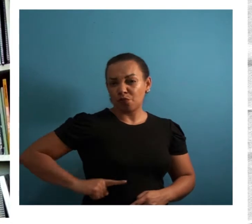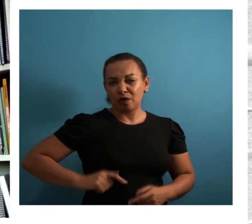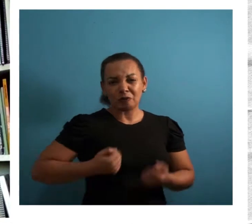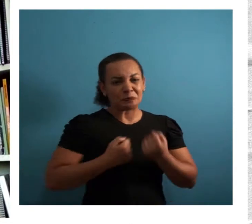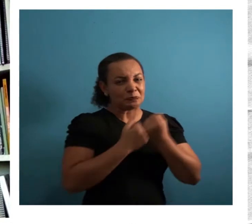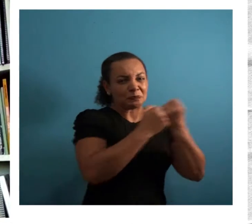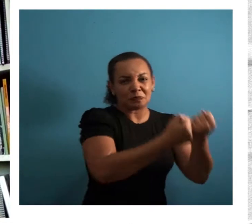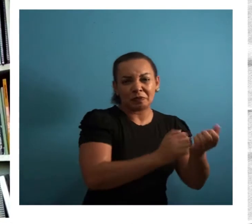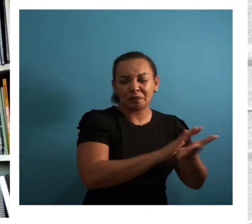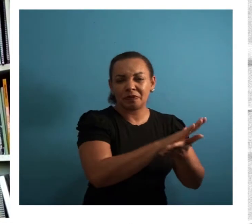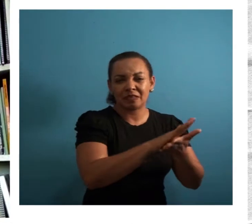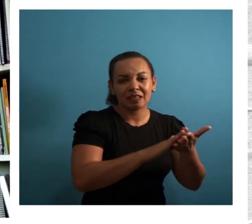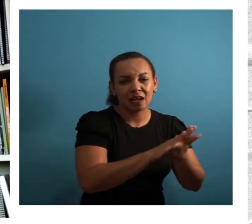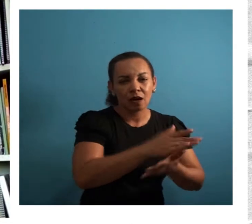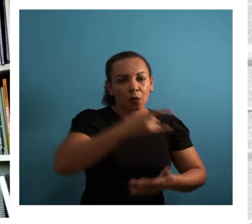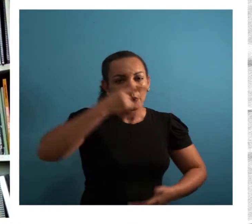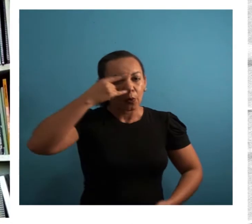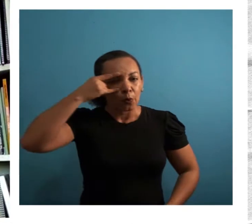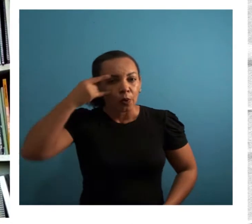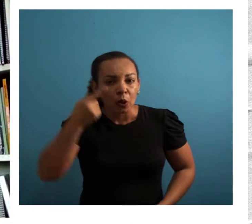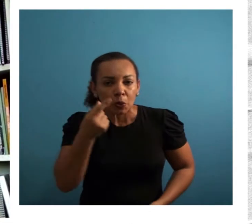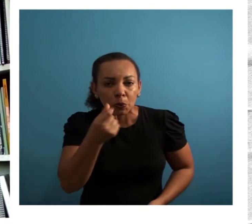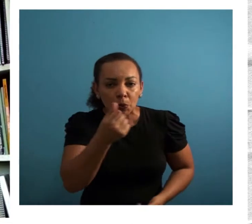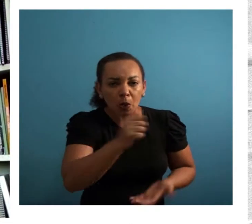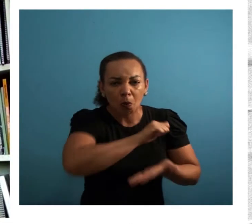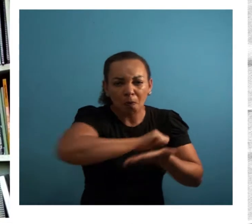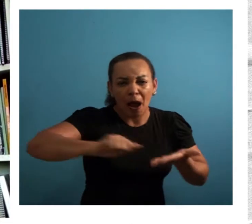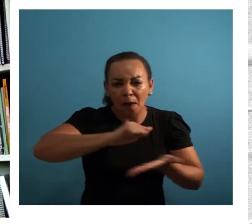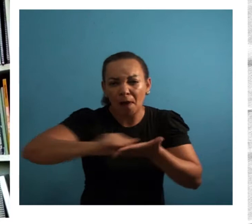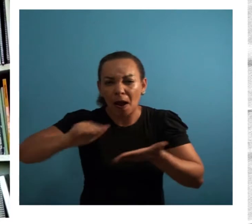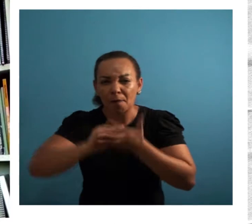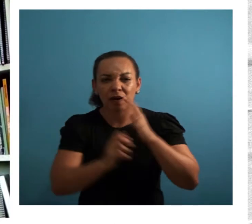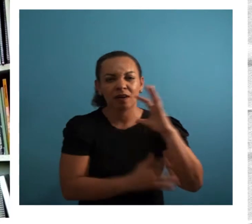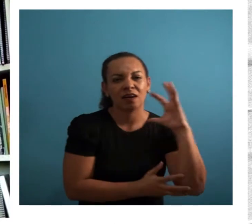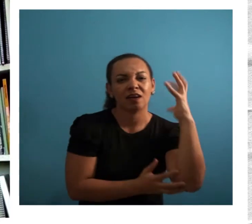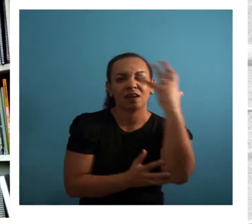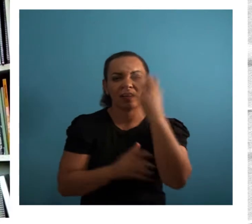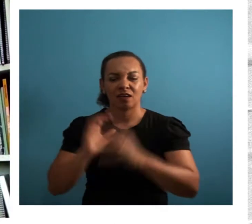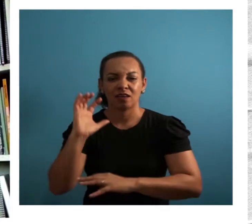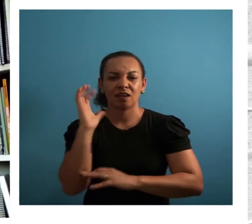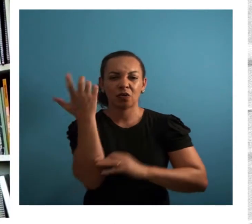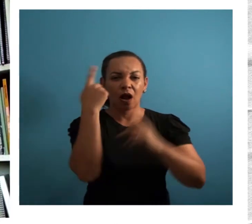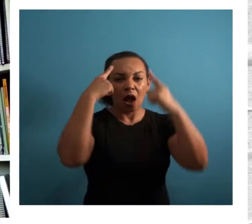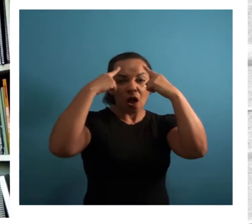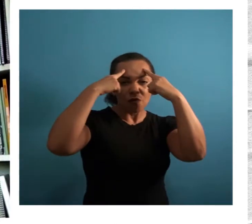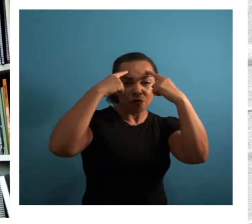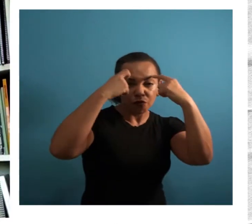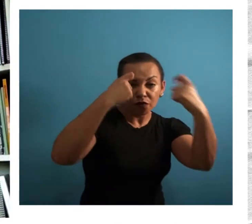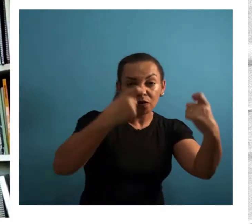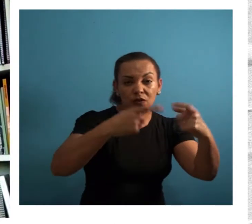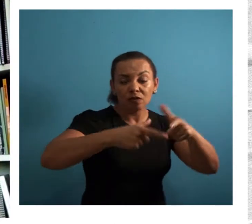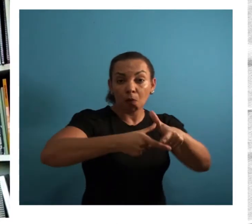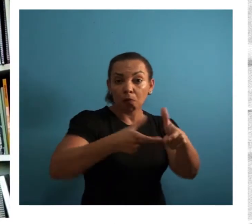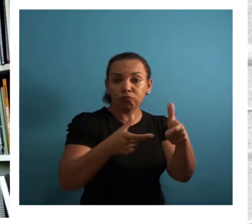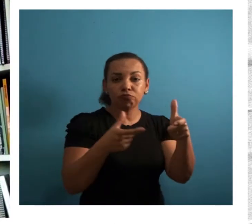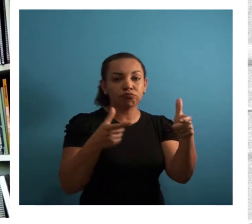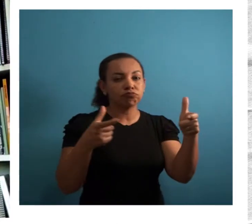capitalismo explora a natureza em que a violência se torna cada vez mais desenfreada